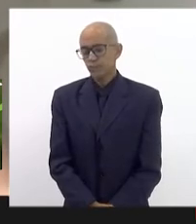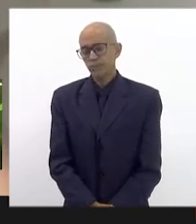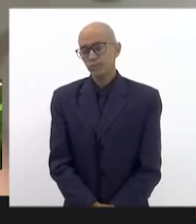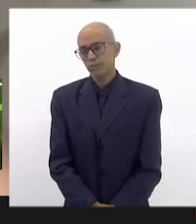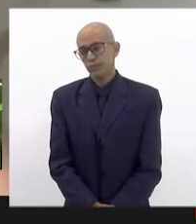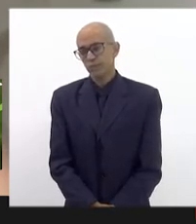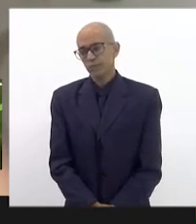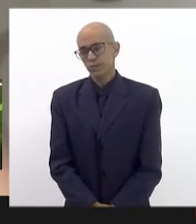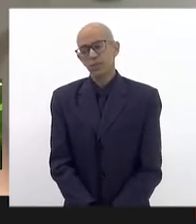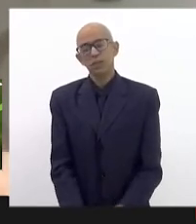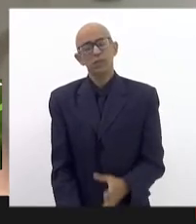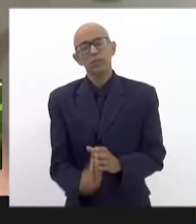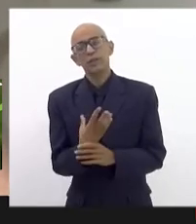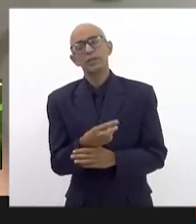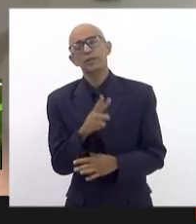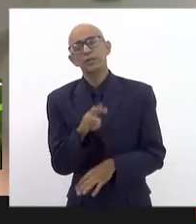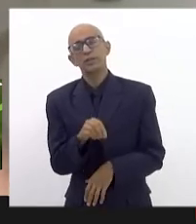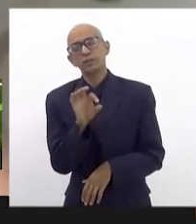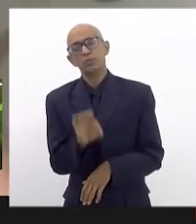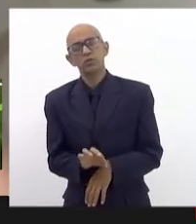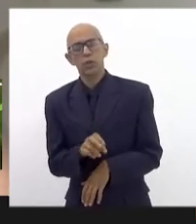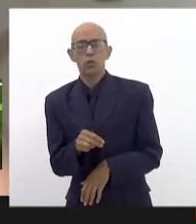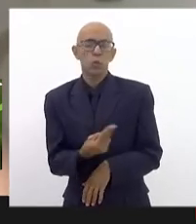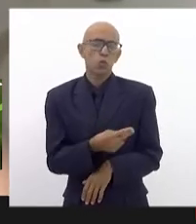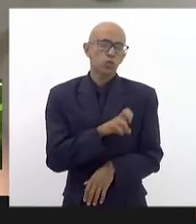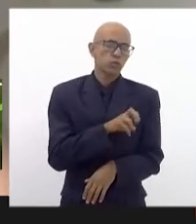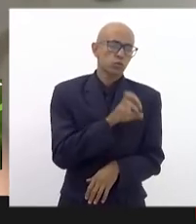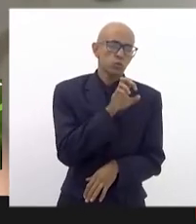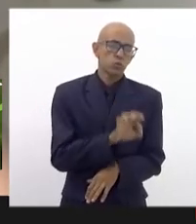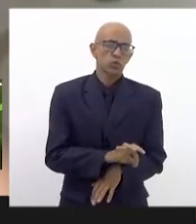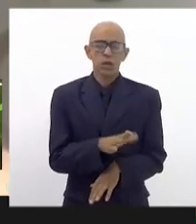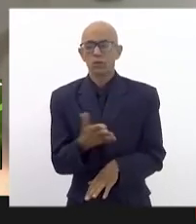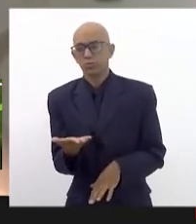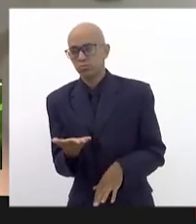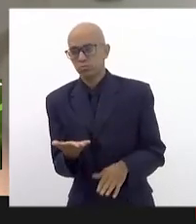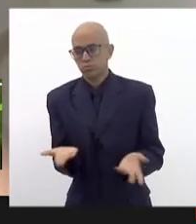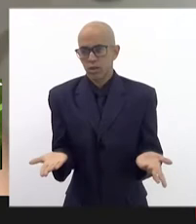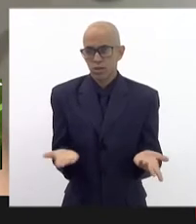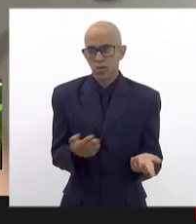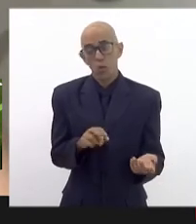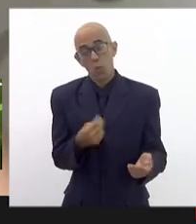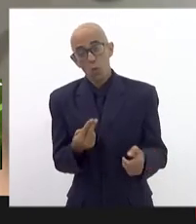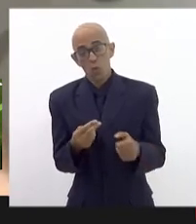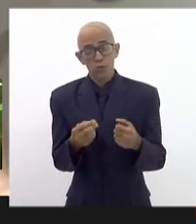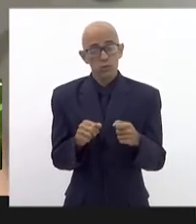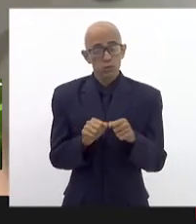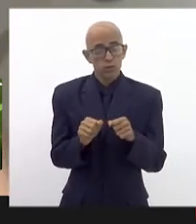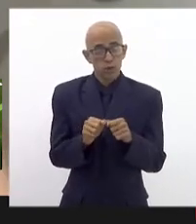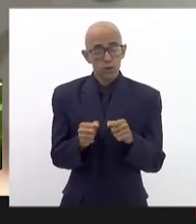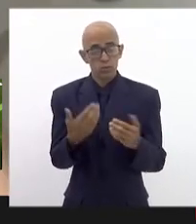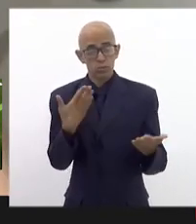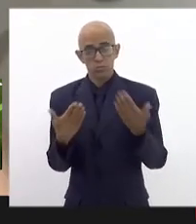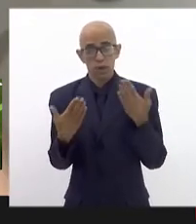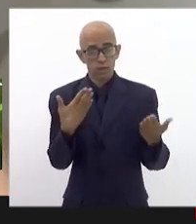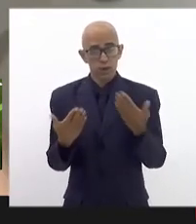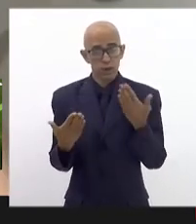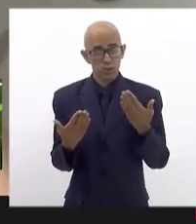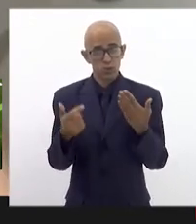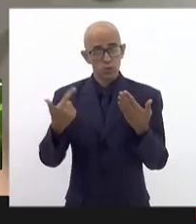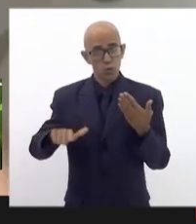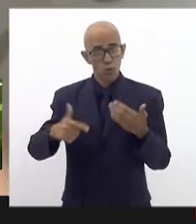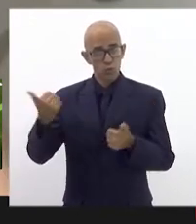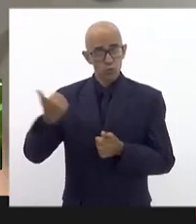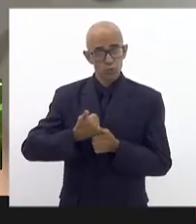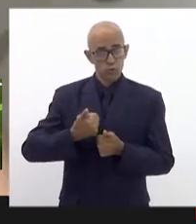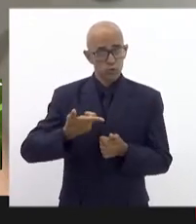tanto os 30%, quanto os 5%, ou foi feito a semelhança de algum outro substitutivo ou algum